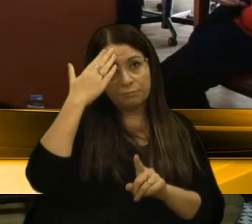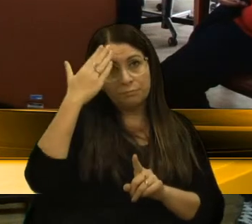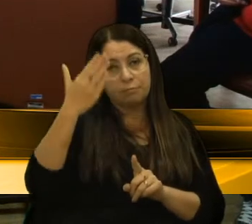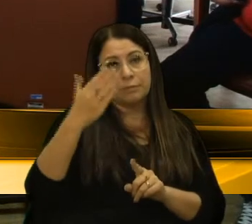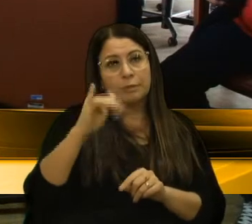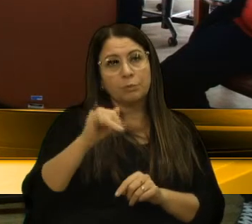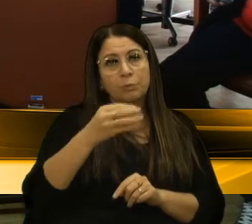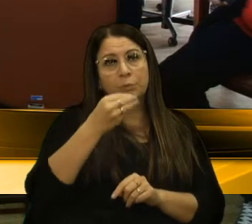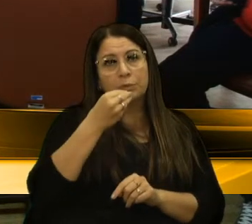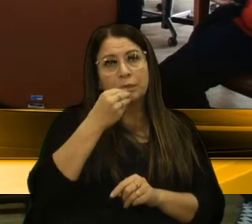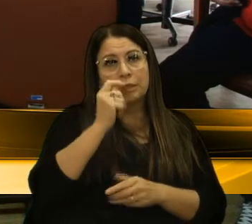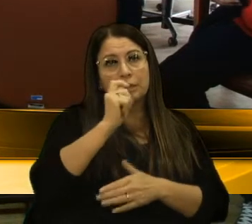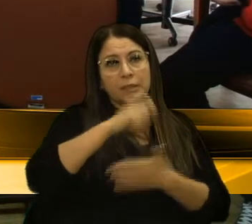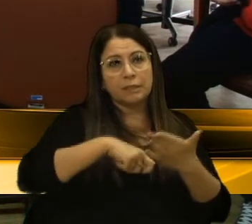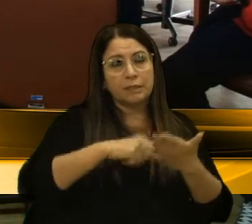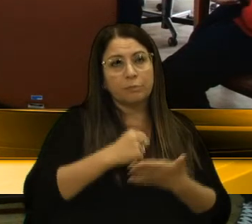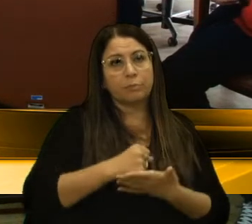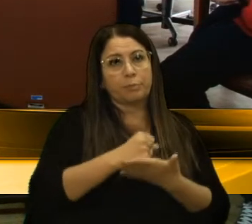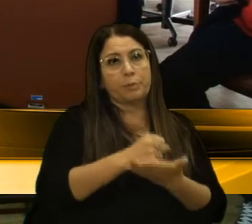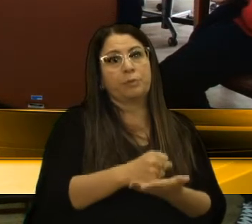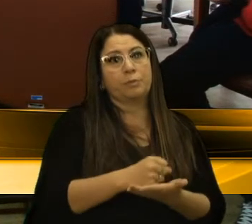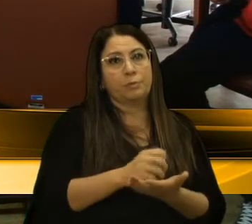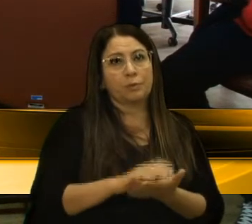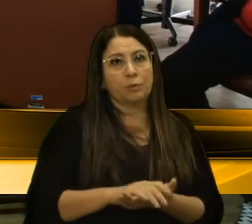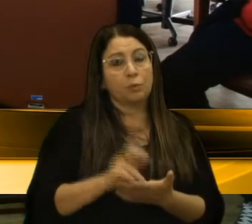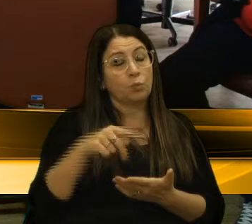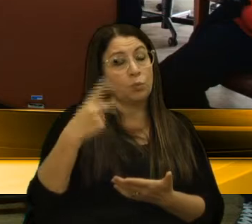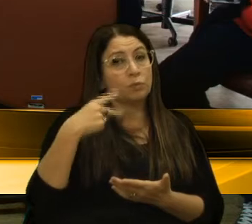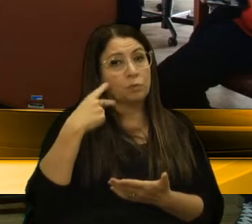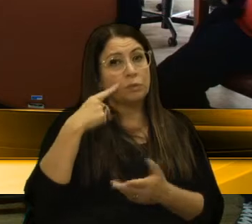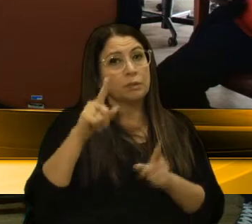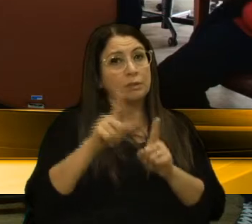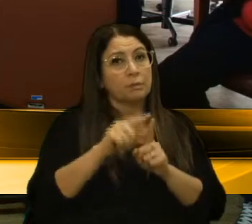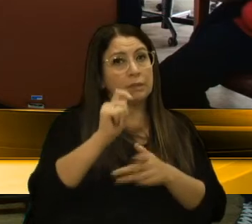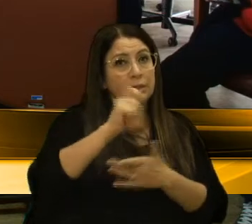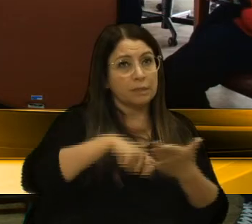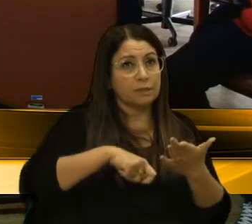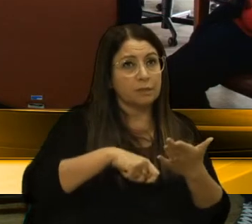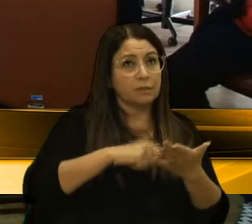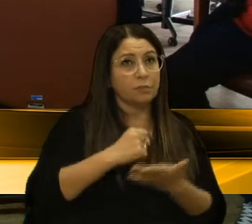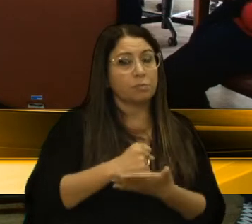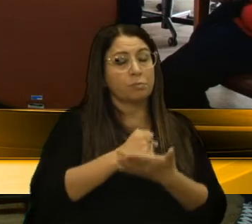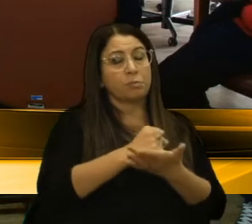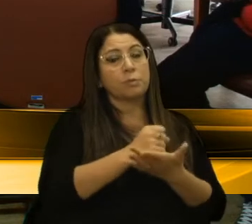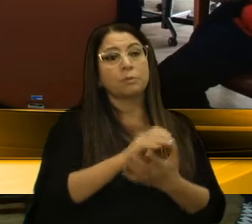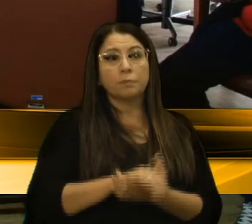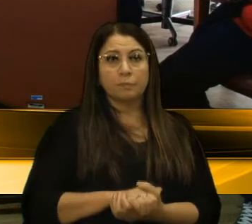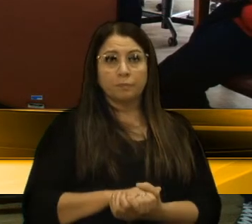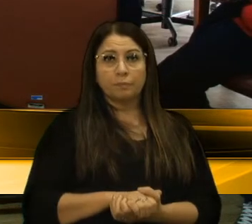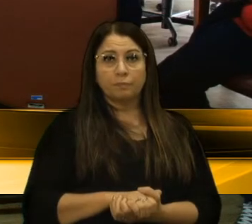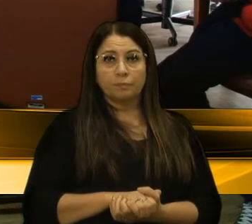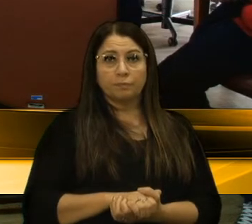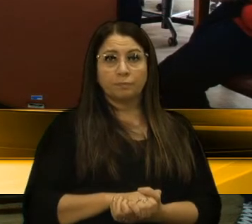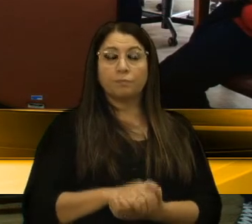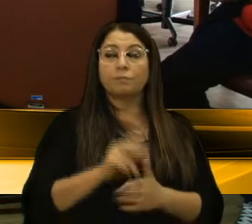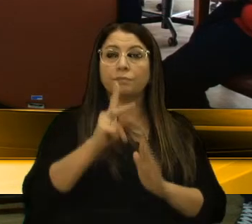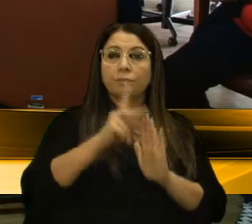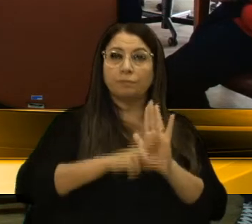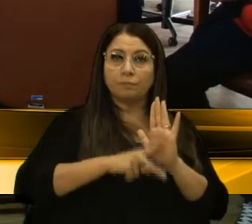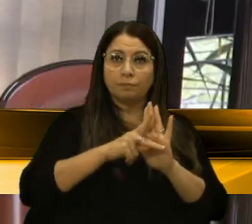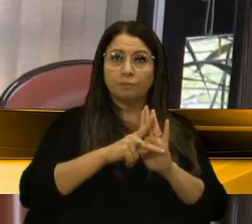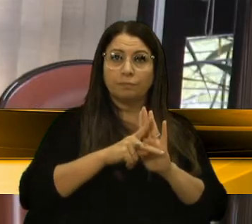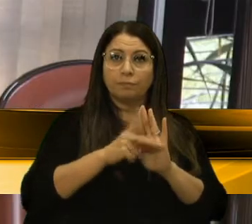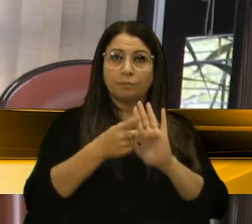pela oportunidade de assinar como apoiadora, né? Outros vereadores também assinaram, né, como apoiadores desse projeto, o